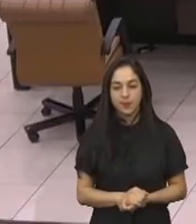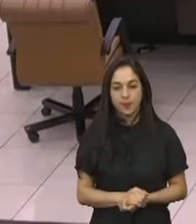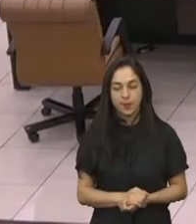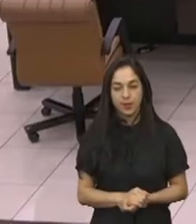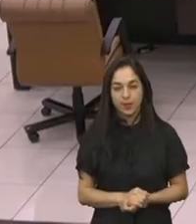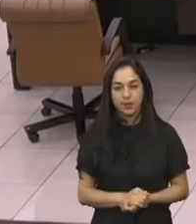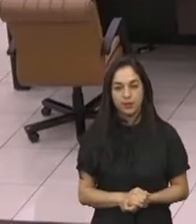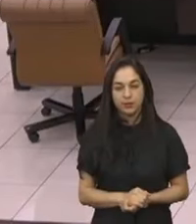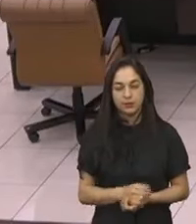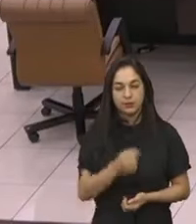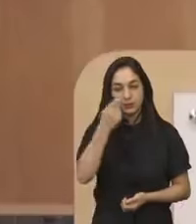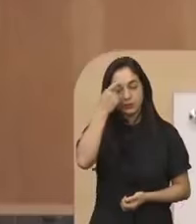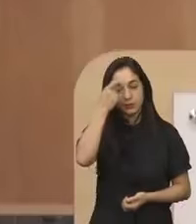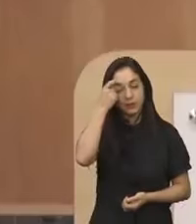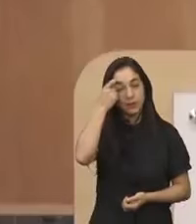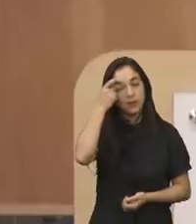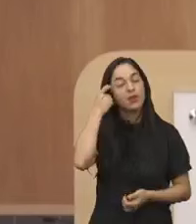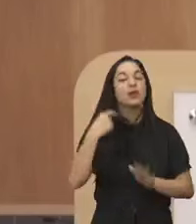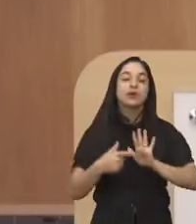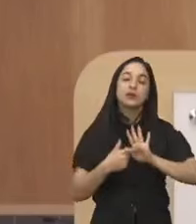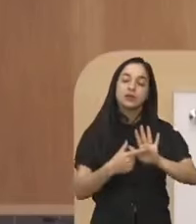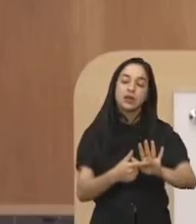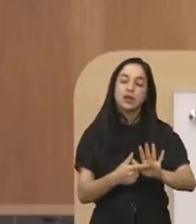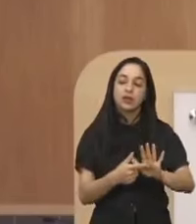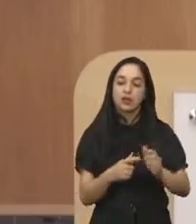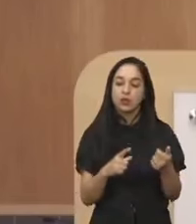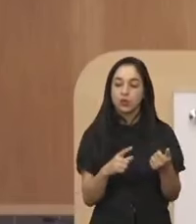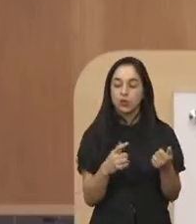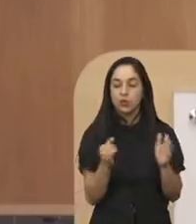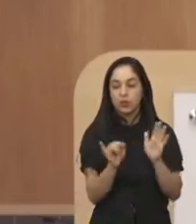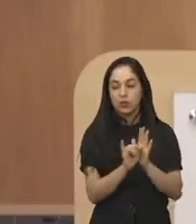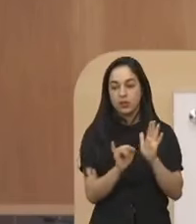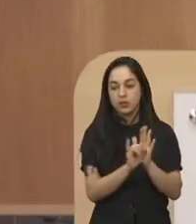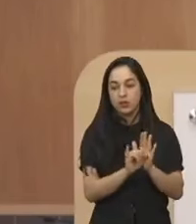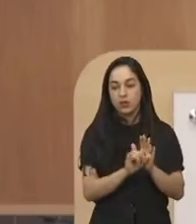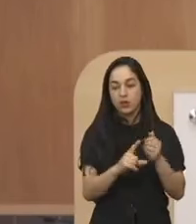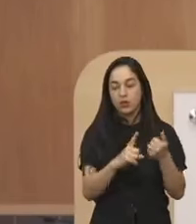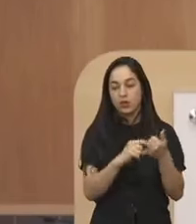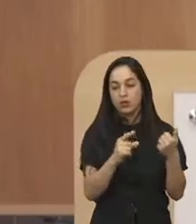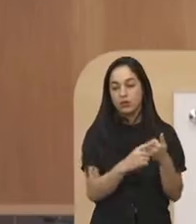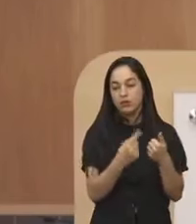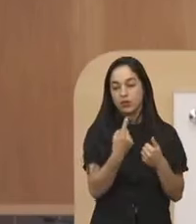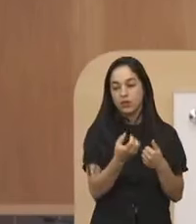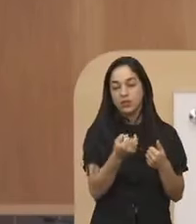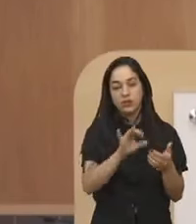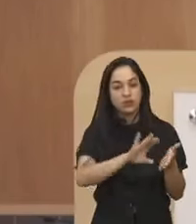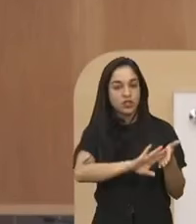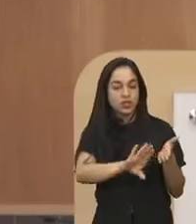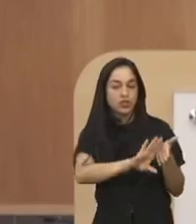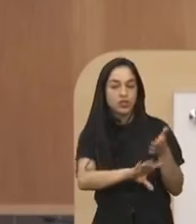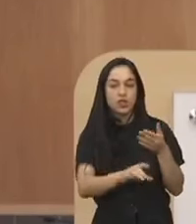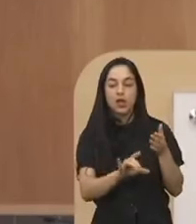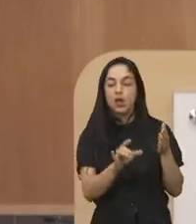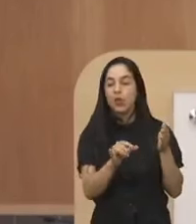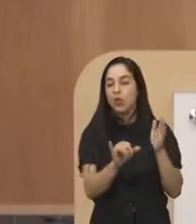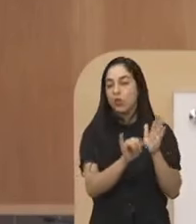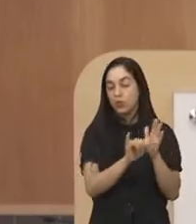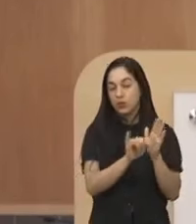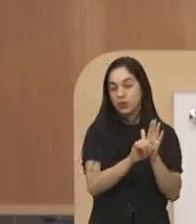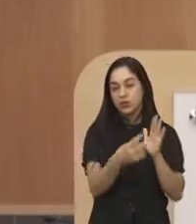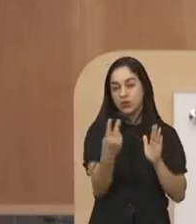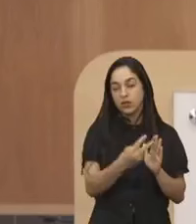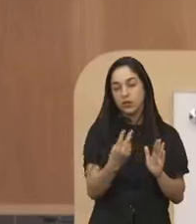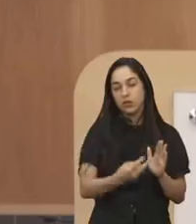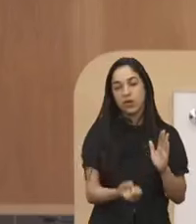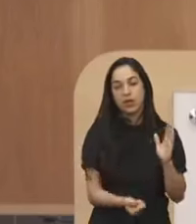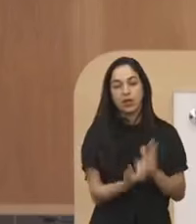O destaque do inciso 2º do artigo 1º, ele é previsto, então ele é possível. Acontece que se você retira o inciso 2º, a criação de